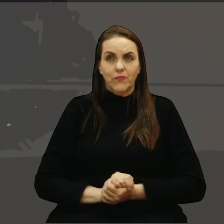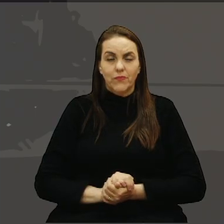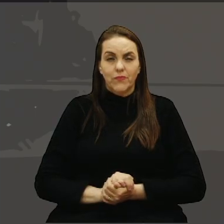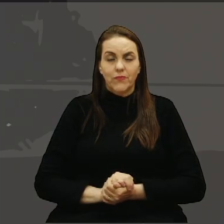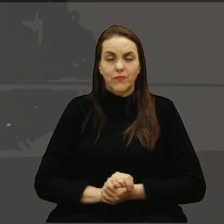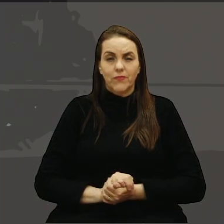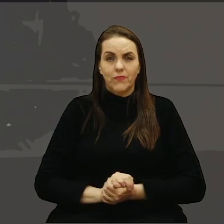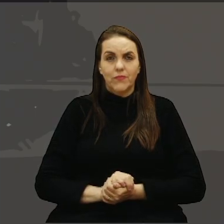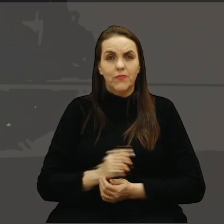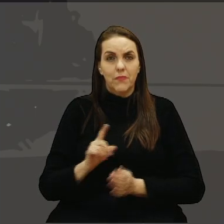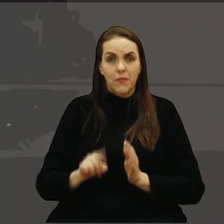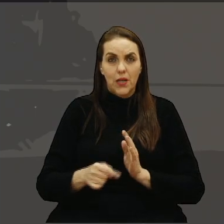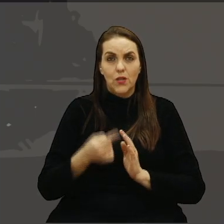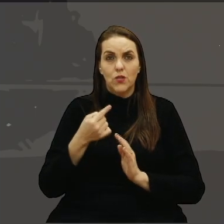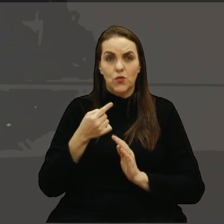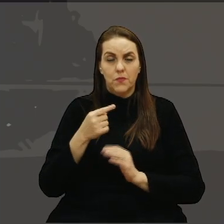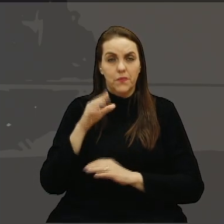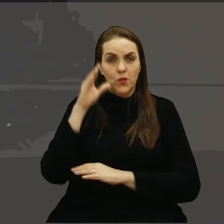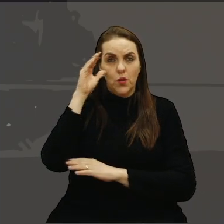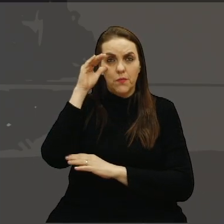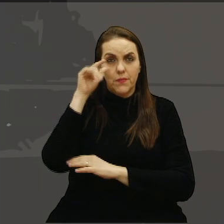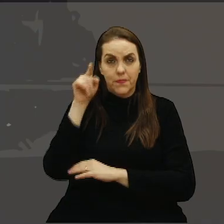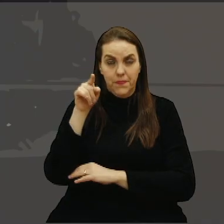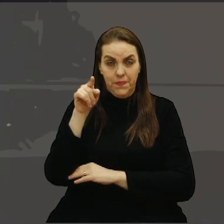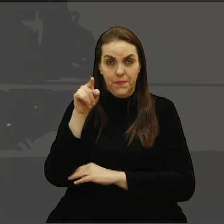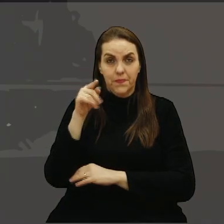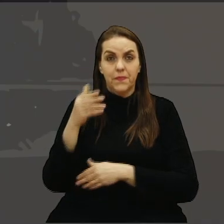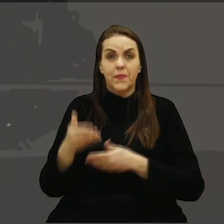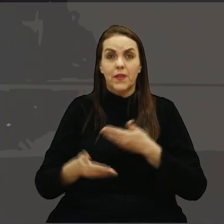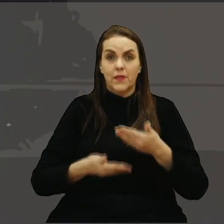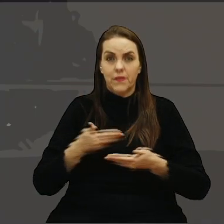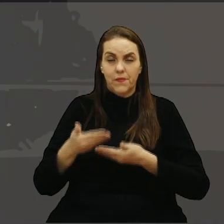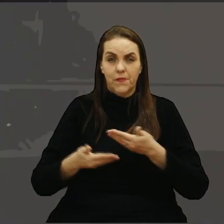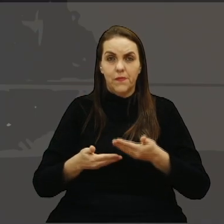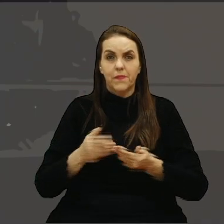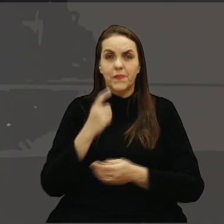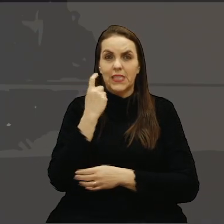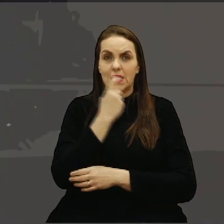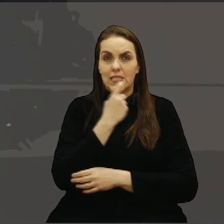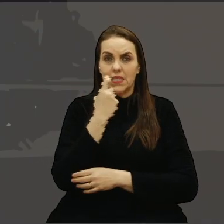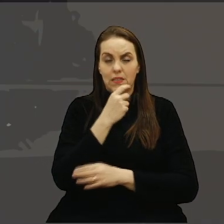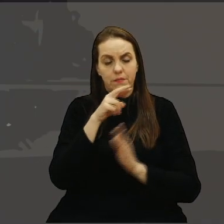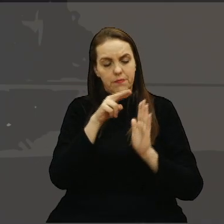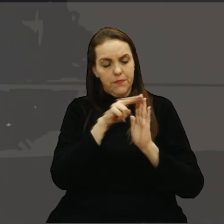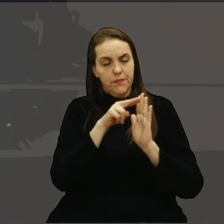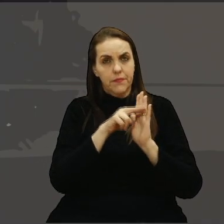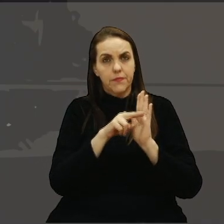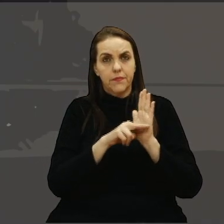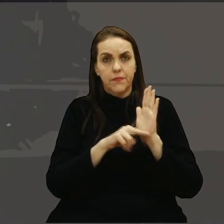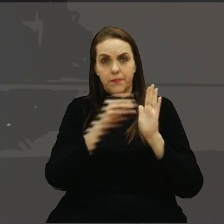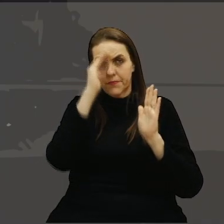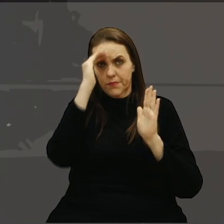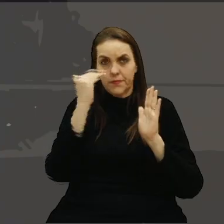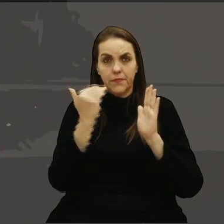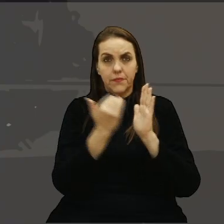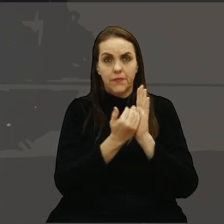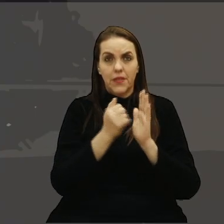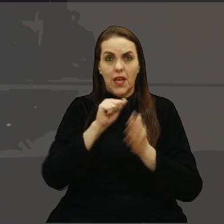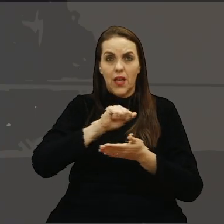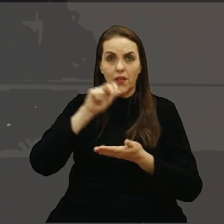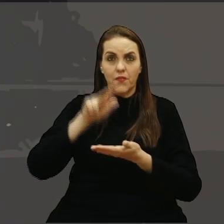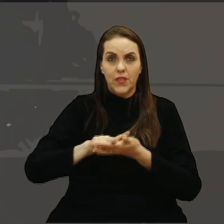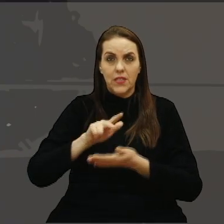Mais uma observação. Um consultório dentário deve seguir as normas da Vigilância Sanitária Anvisa. A